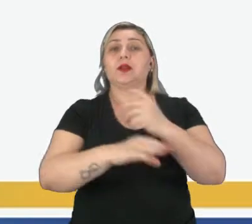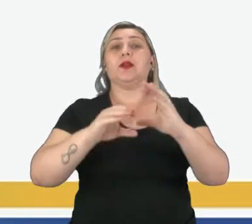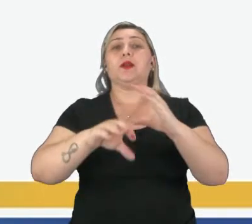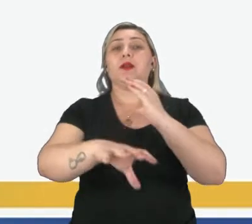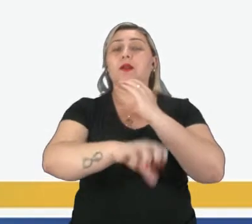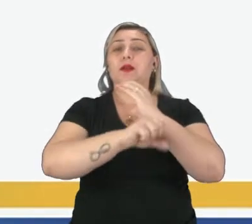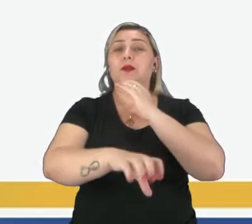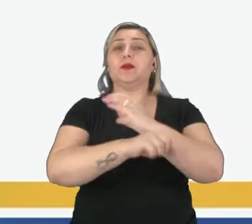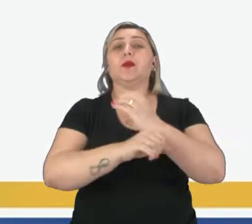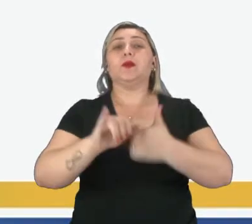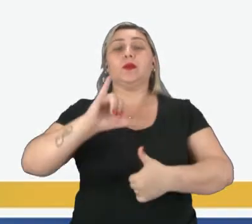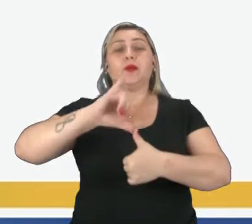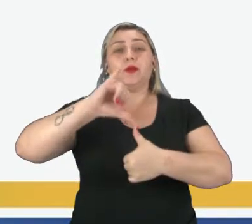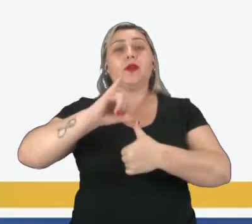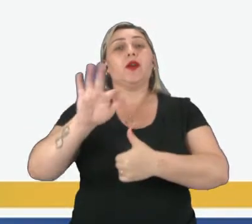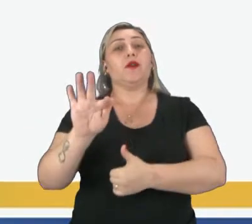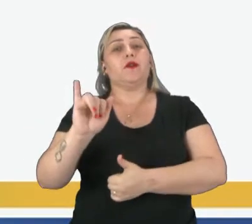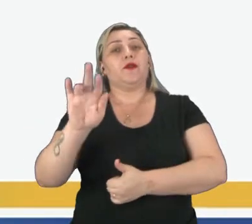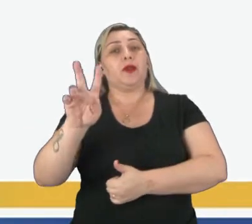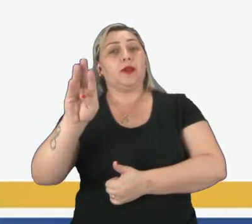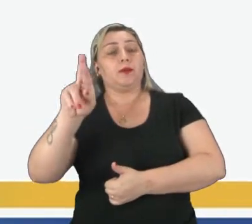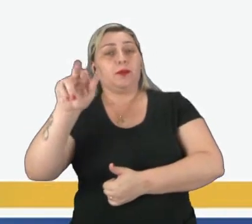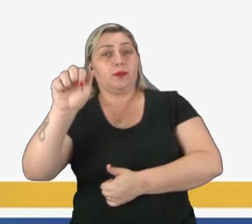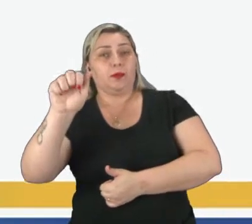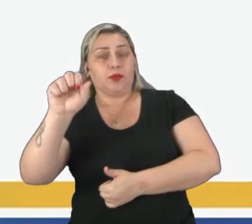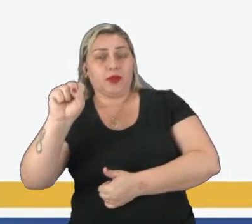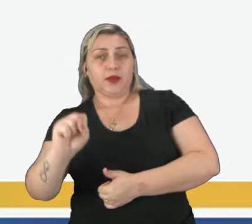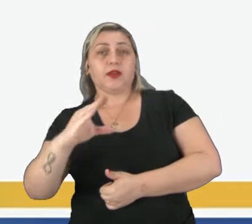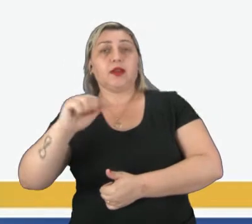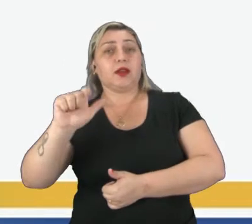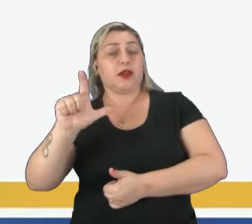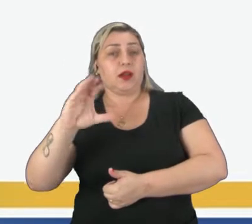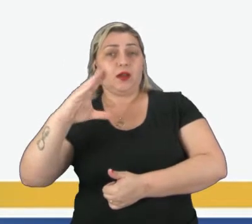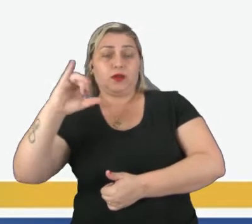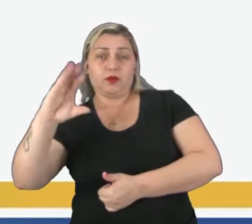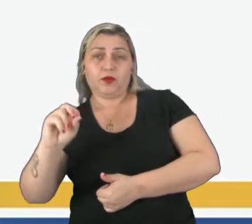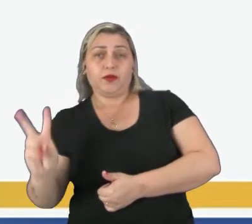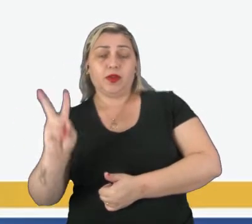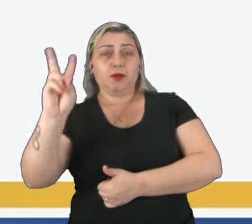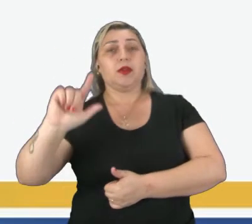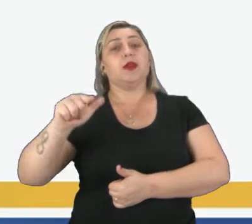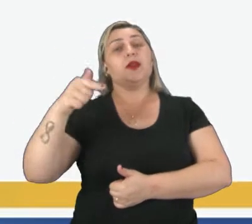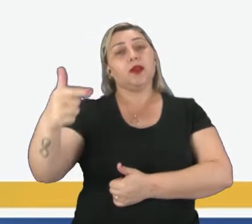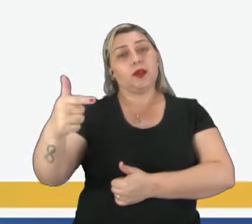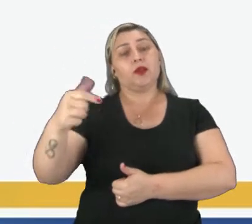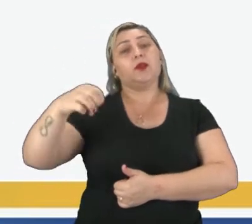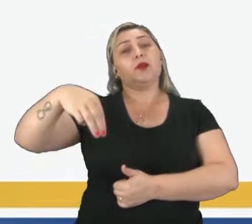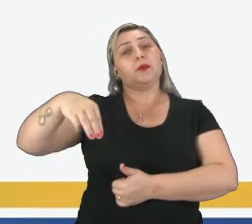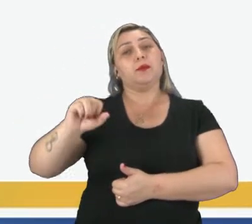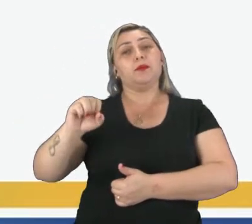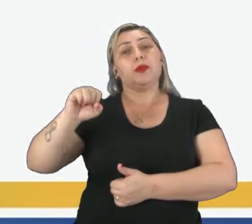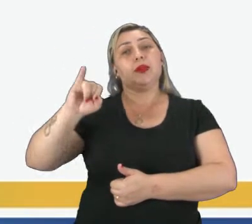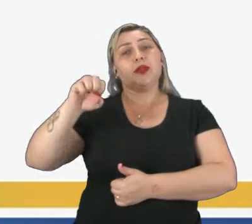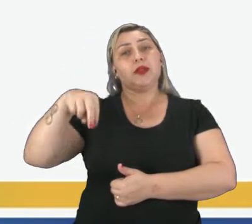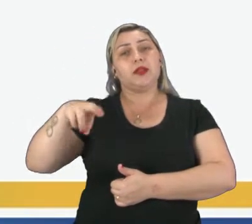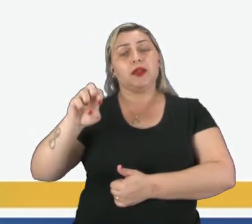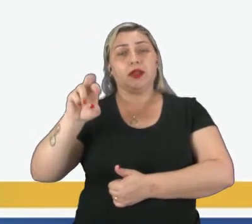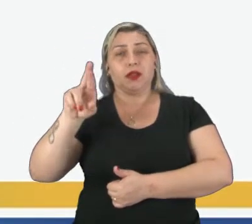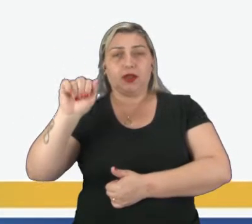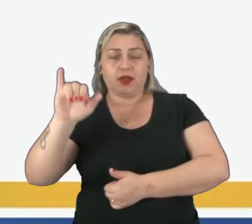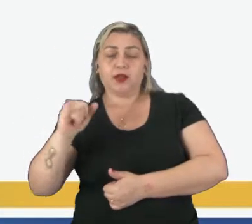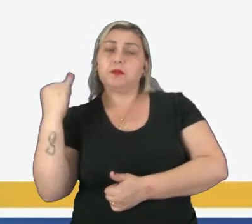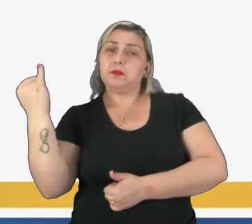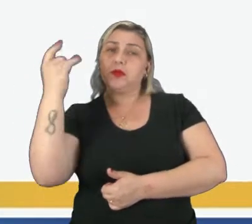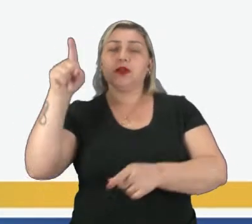carboidratos, gorduras, fibras, cálcio, vitaminas e outros minerais. É importante